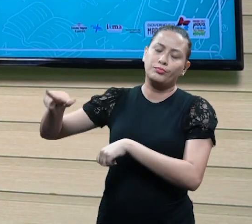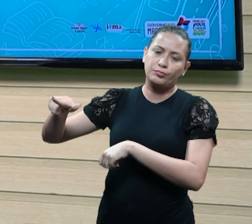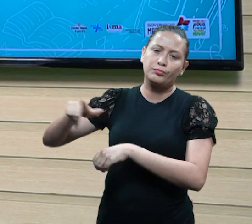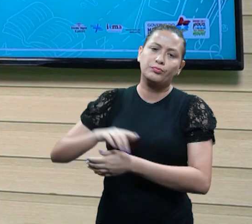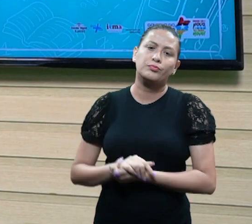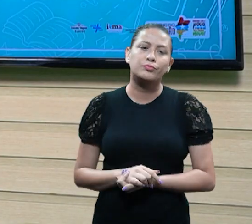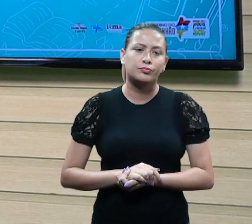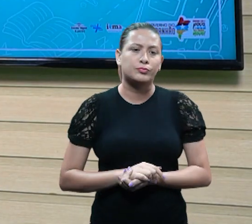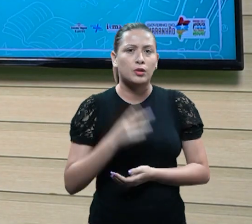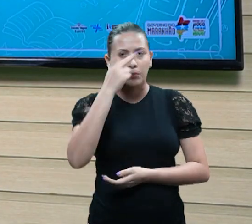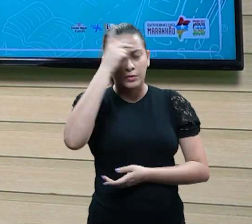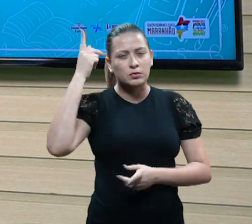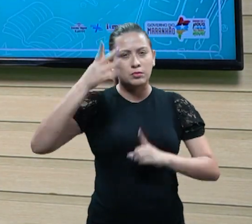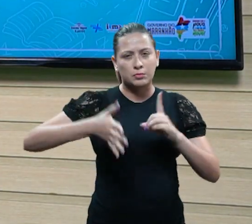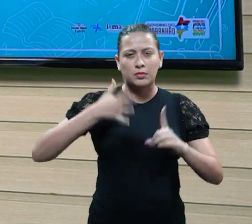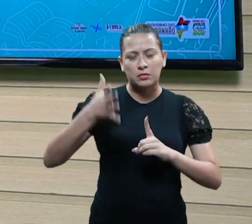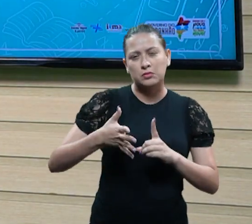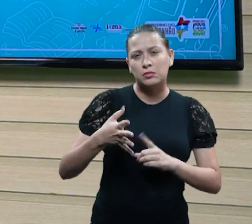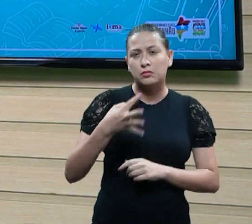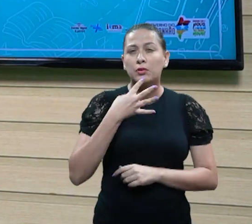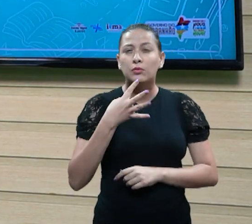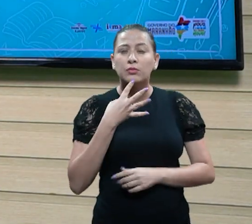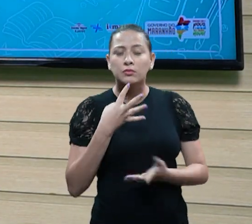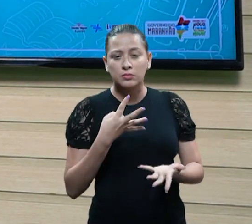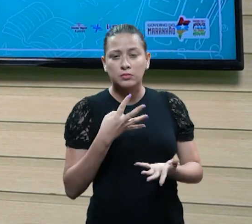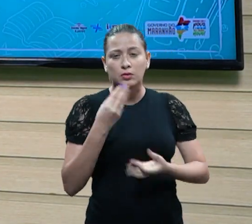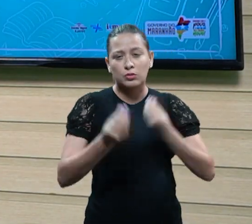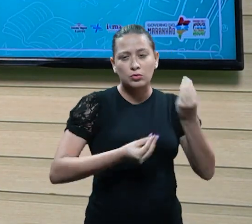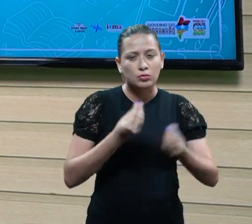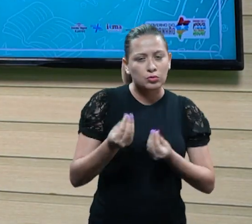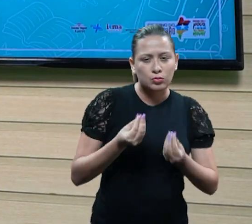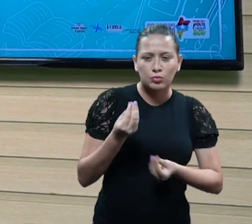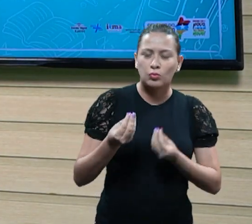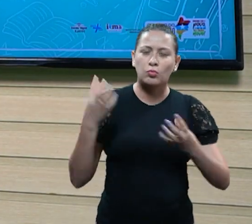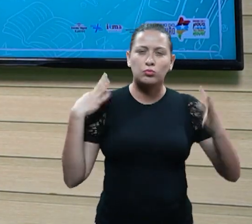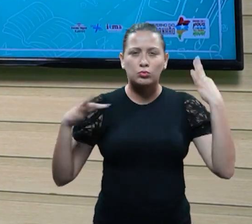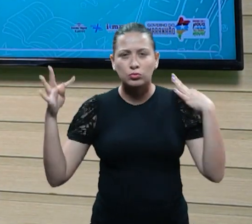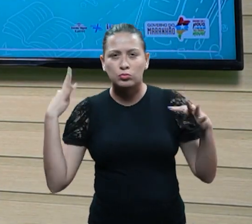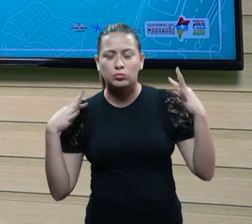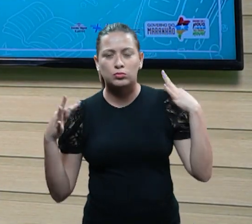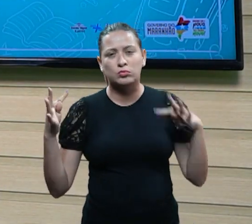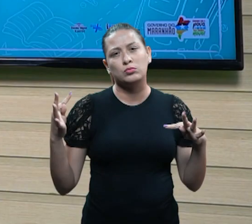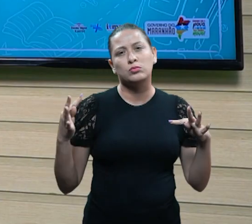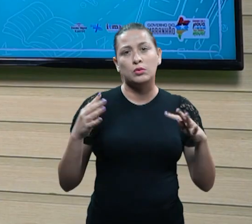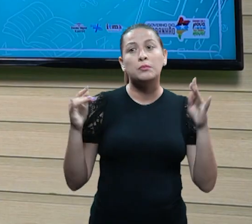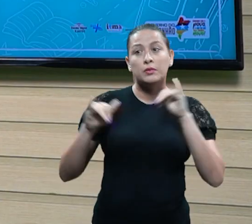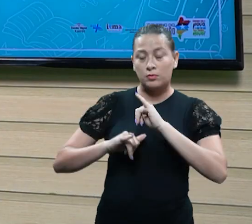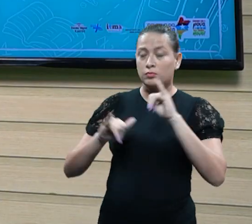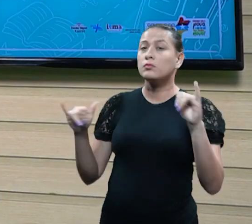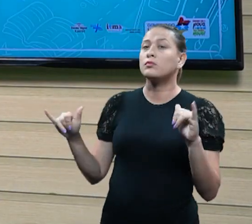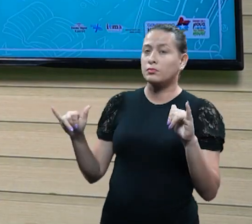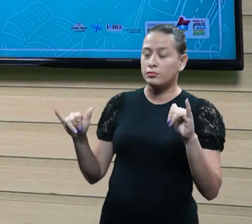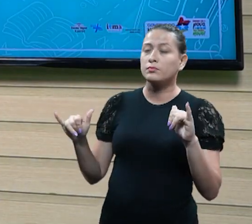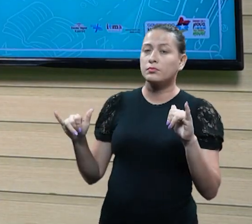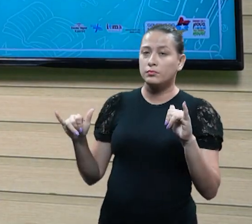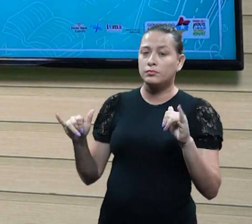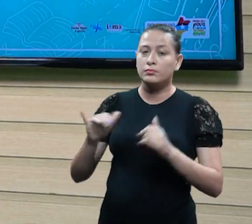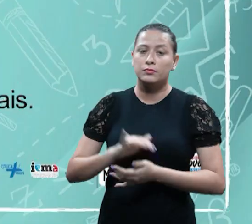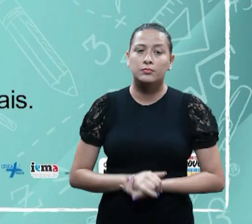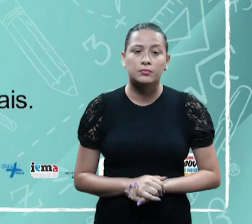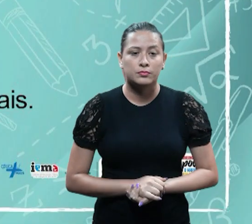nosso palestrante ele tem que conhecer um pouco dessas condições turísticas, a gente tem que dar essa informação para ele,